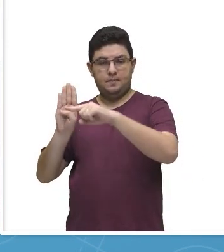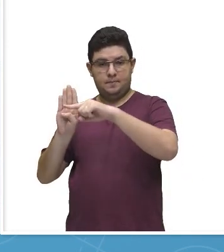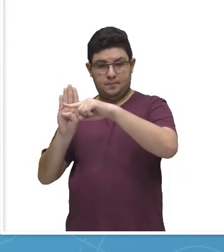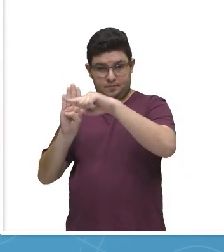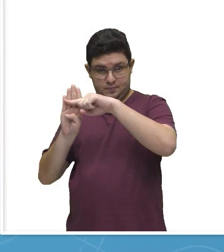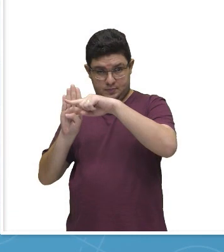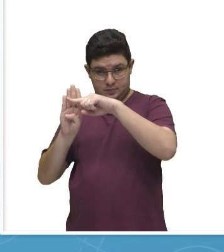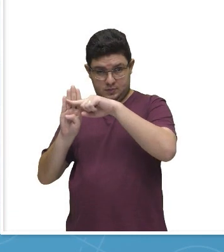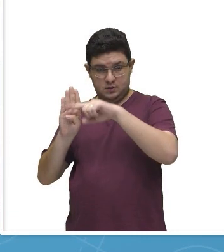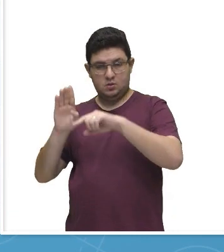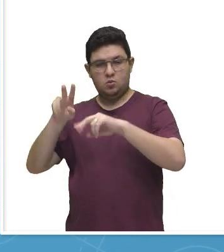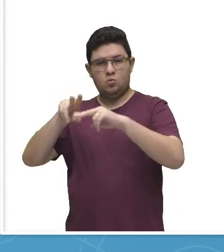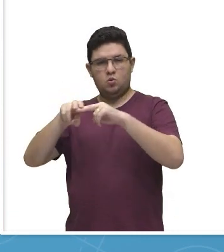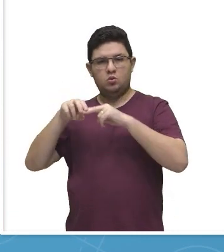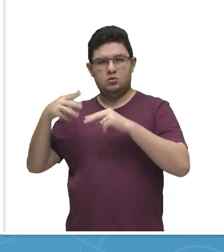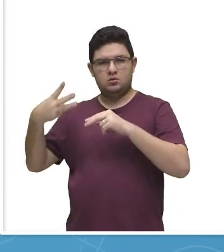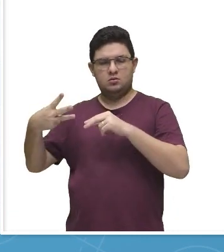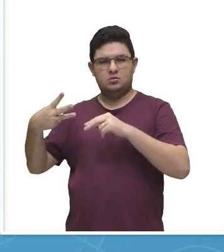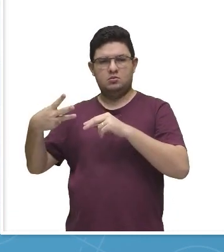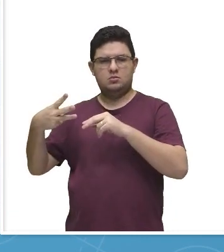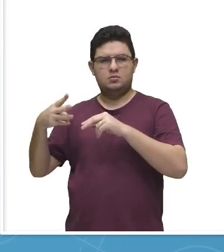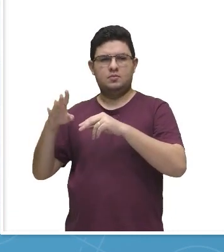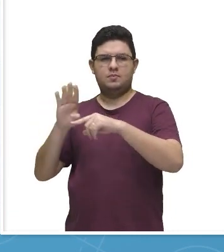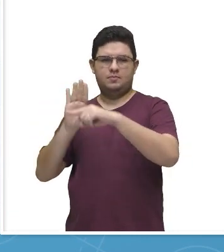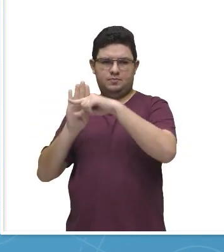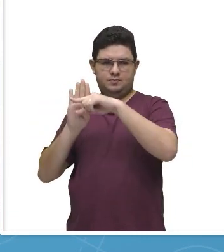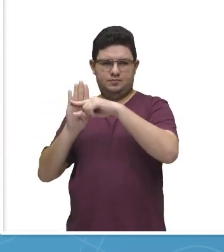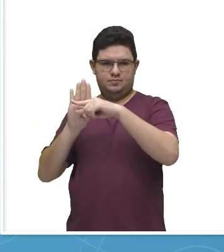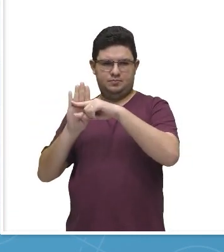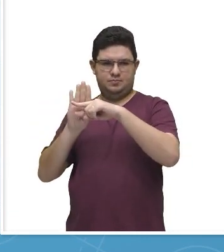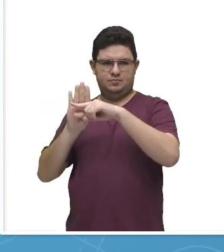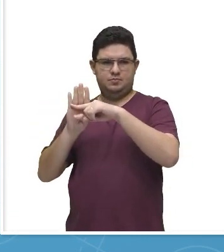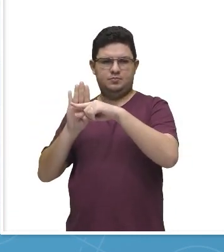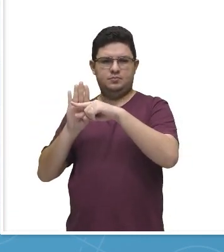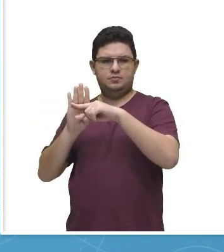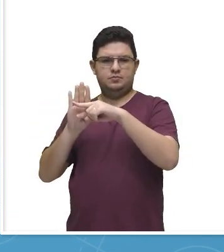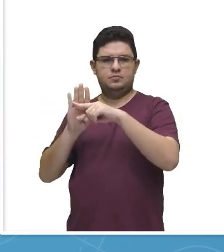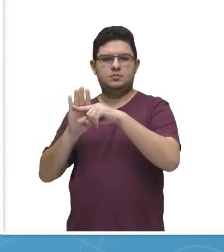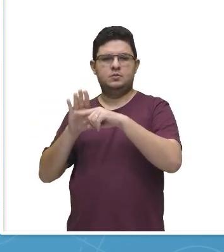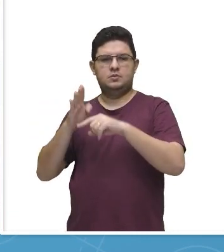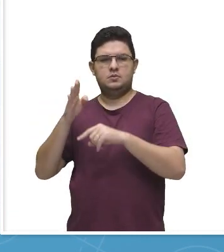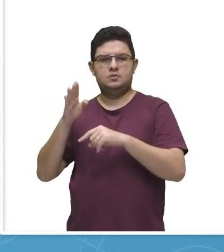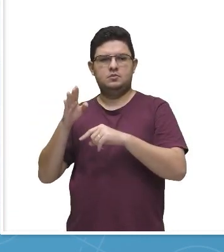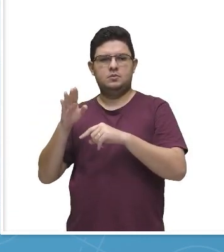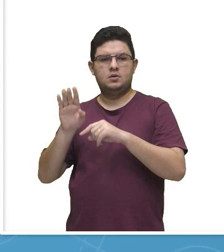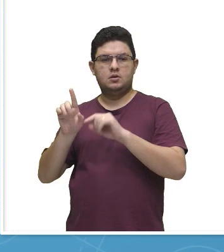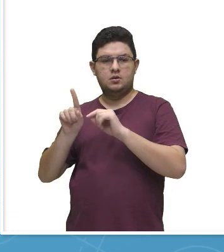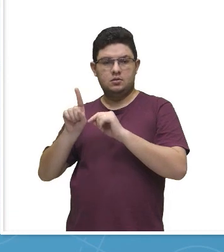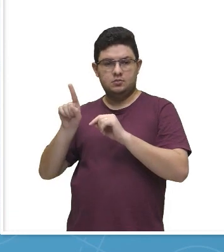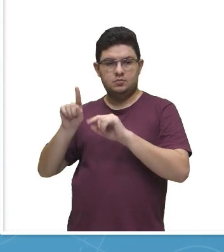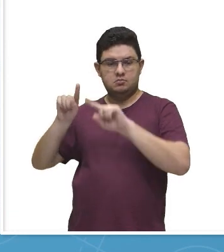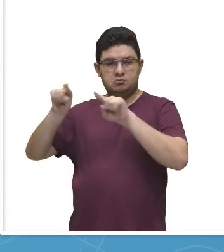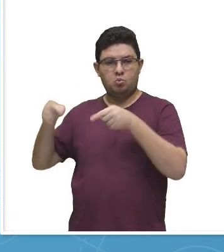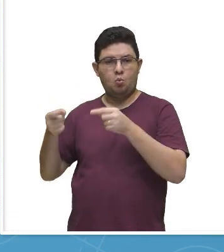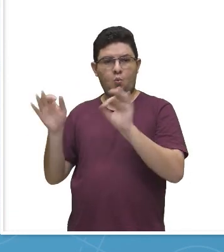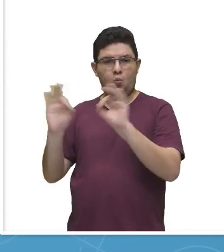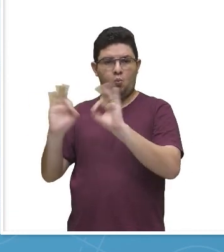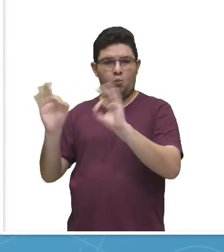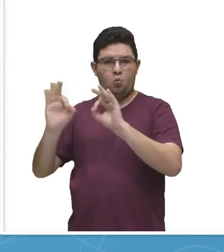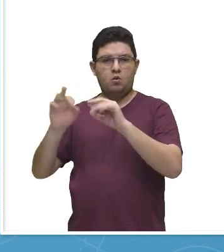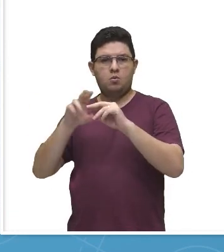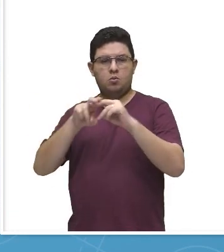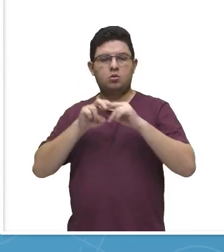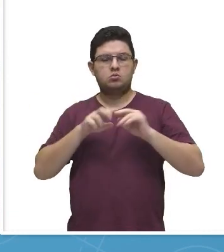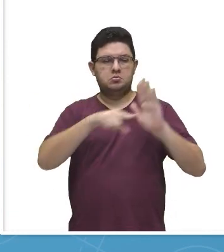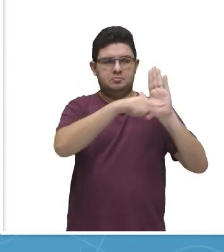menos 3 a quarta, mas sem um parênteses. Então, eu já sei que a potência é negativa. Multiplicando os fatores, 3 vezes 3, 9 vezes